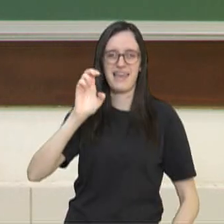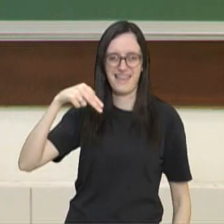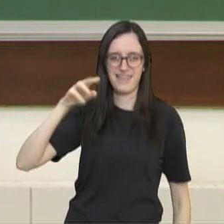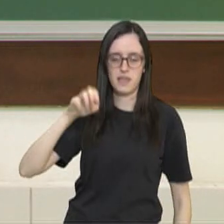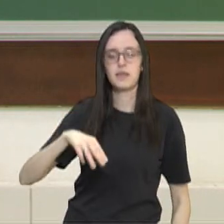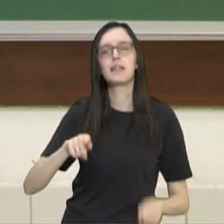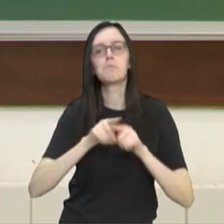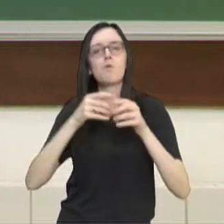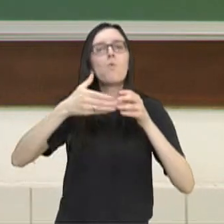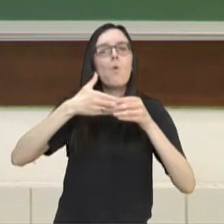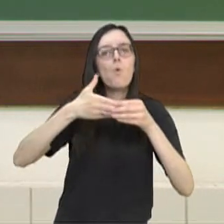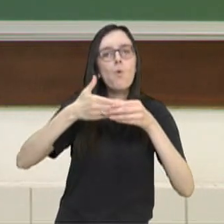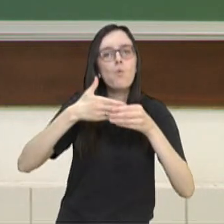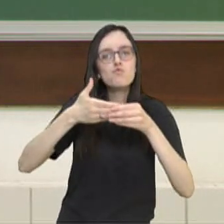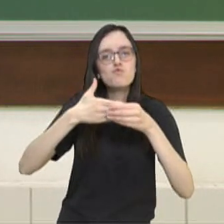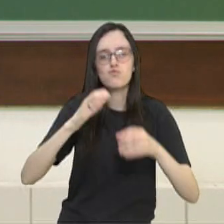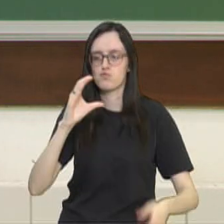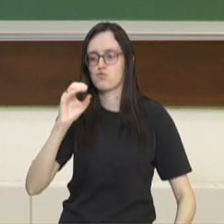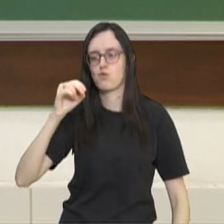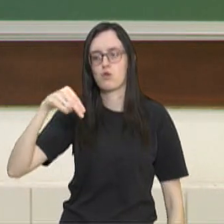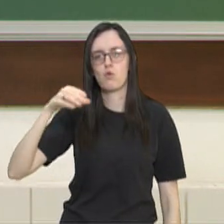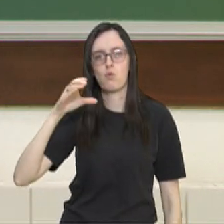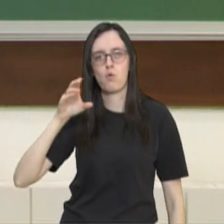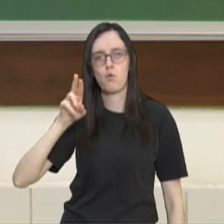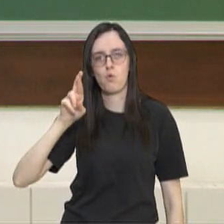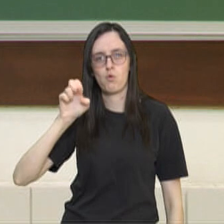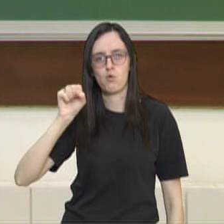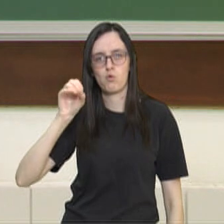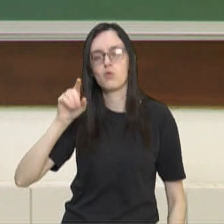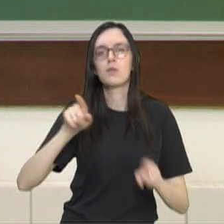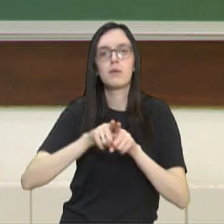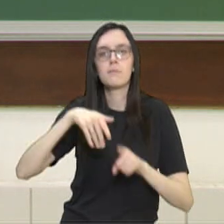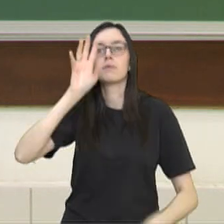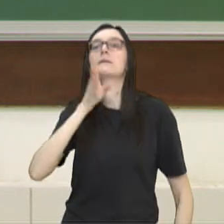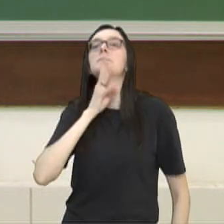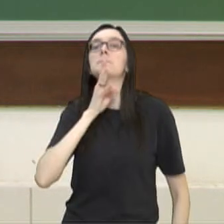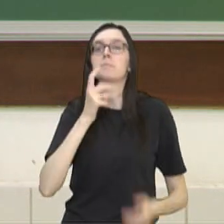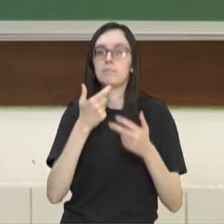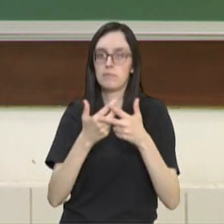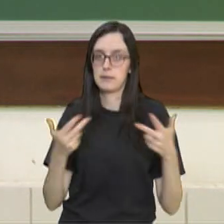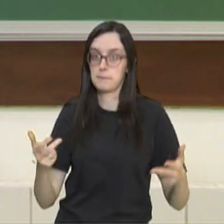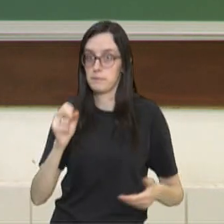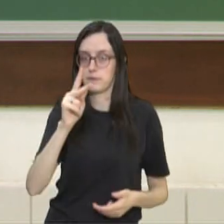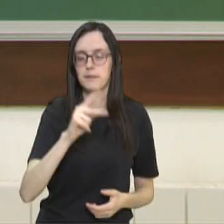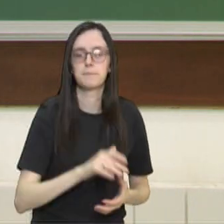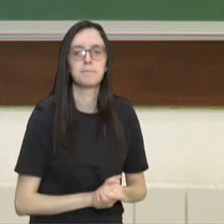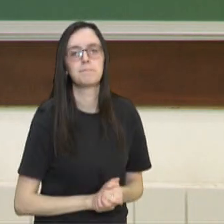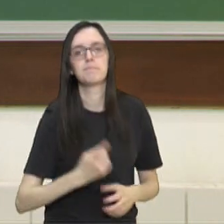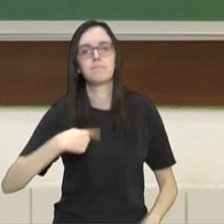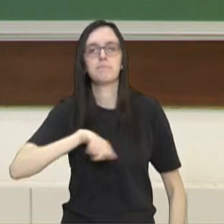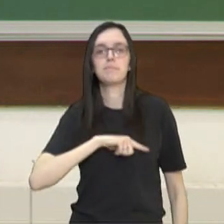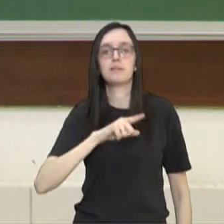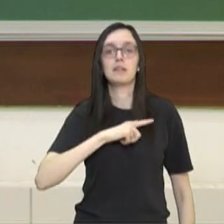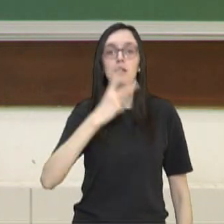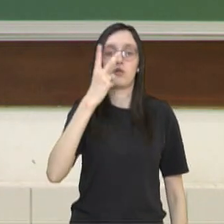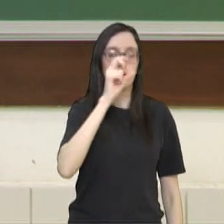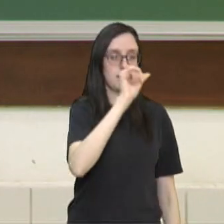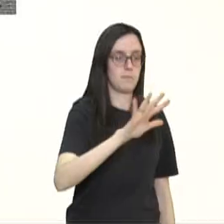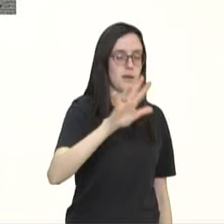nós vamos continuar testando os conhecimentos de vocês. Saibam de uma coisa, a educação física não testa só o